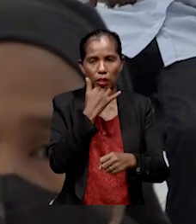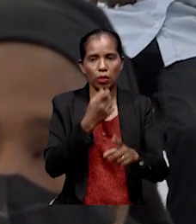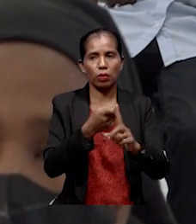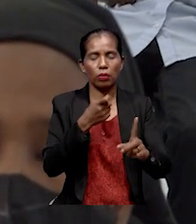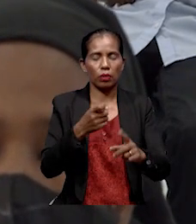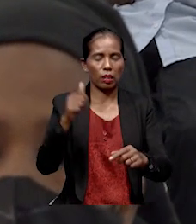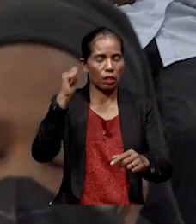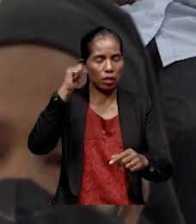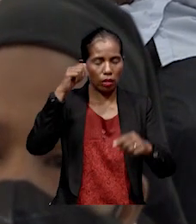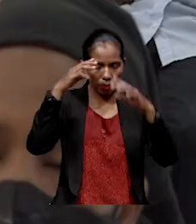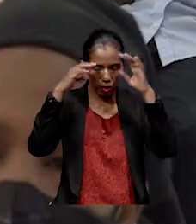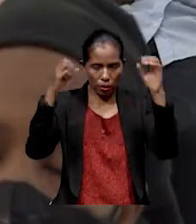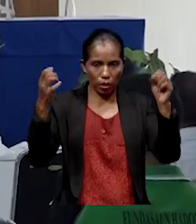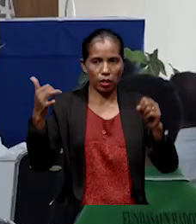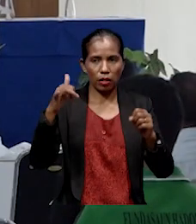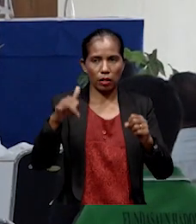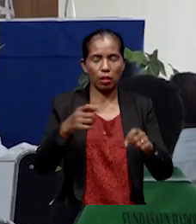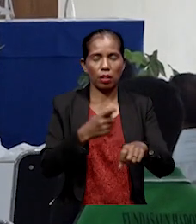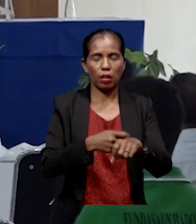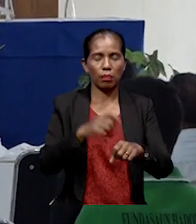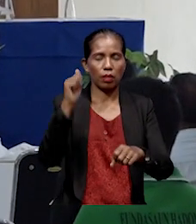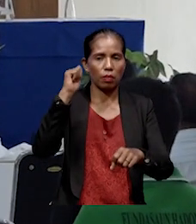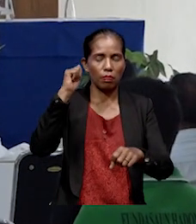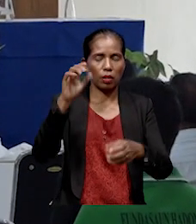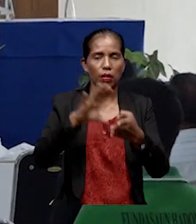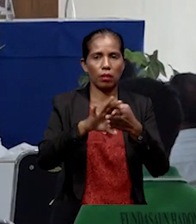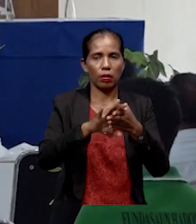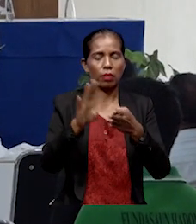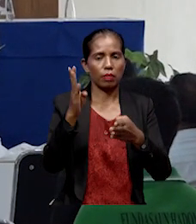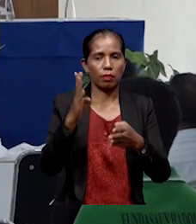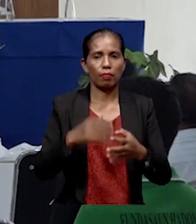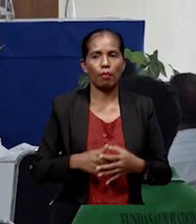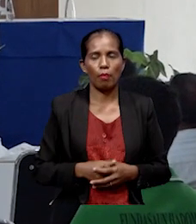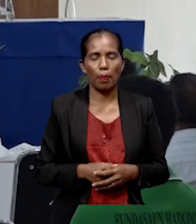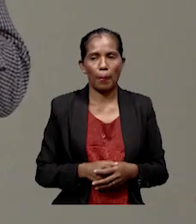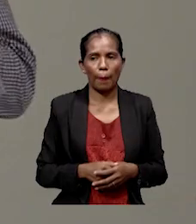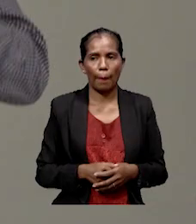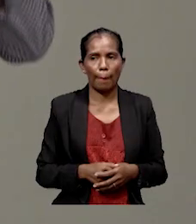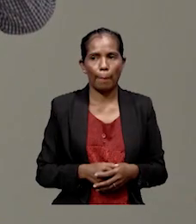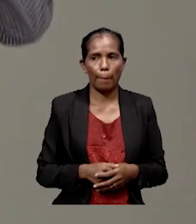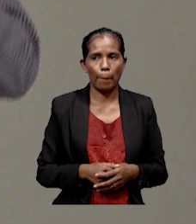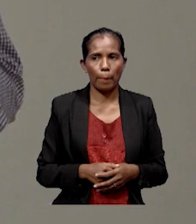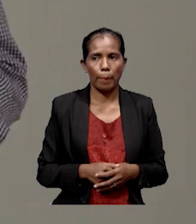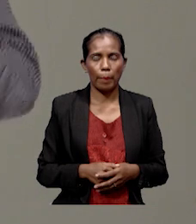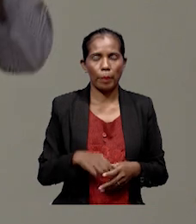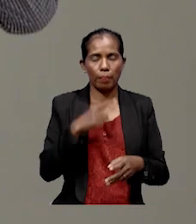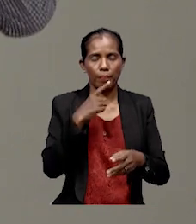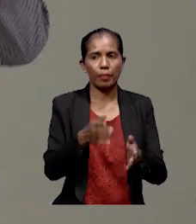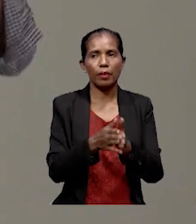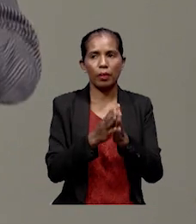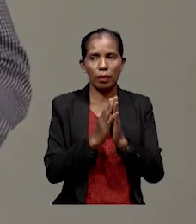candidato presidente Sira e a âmbito campanha eleitoral. Corpo eleitoral, branco e garoto, forte e menina, foram uma